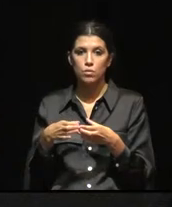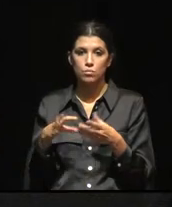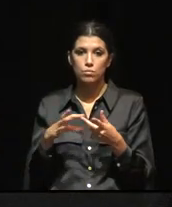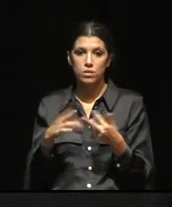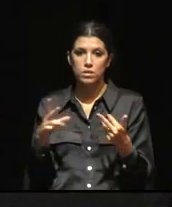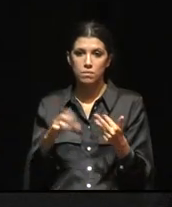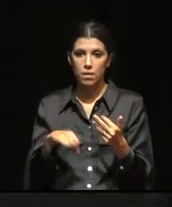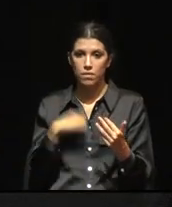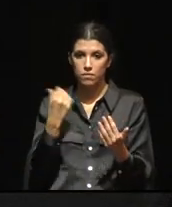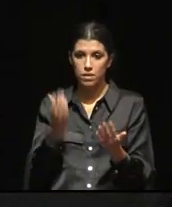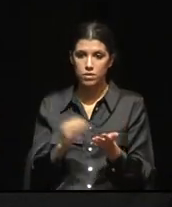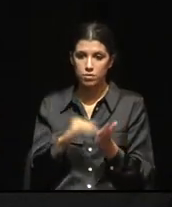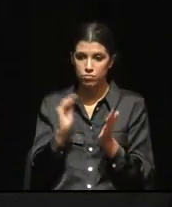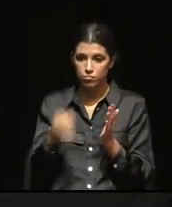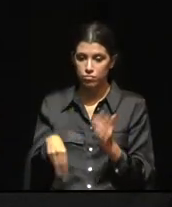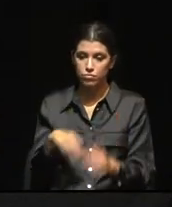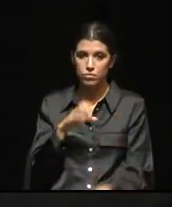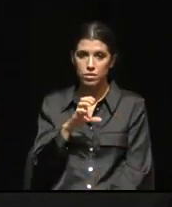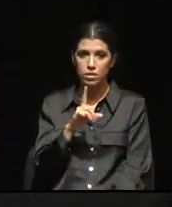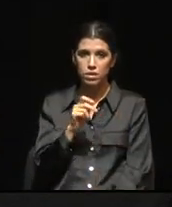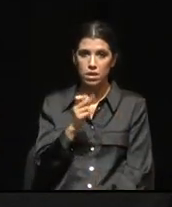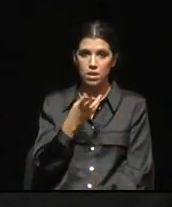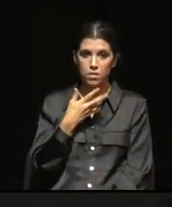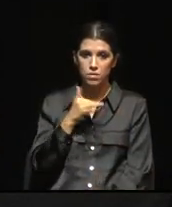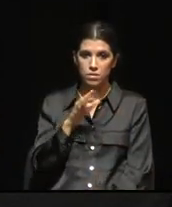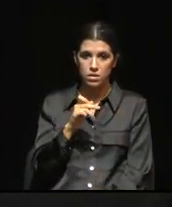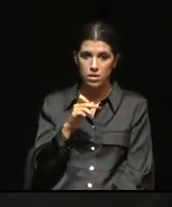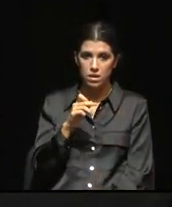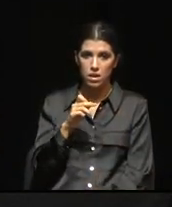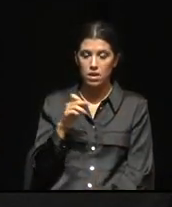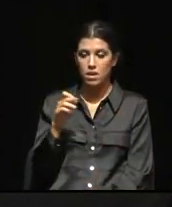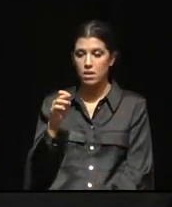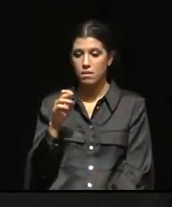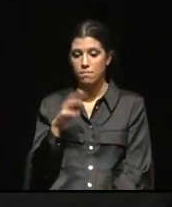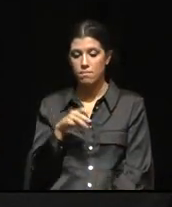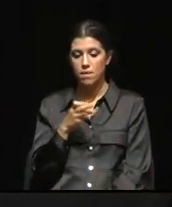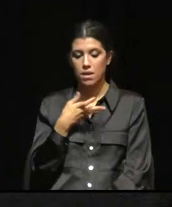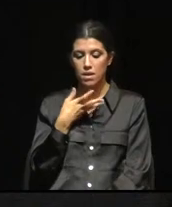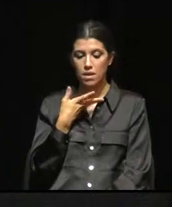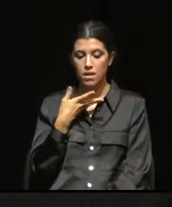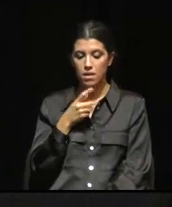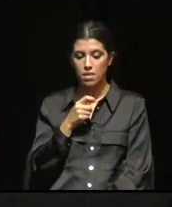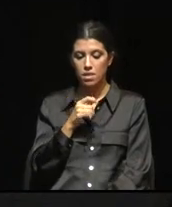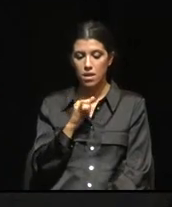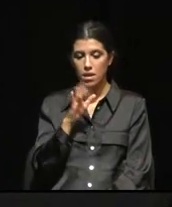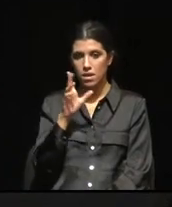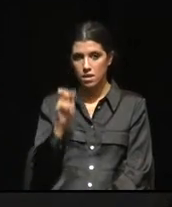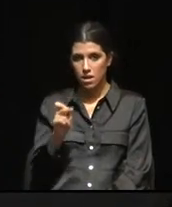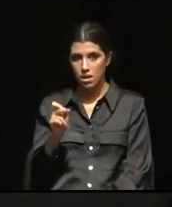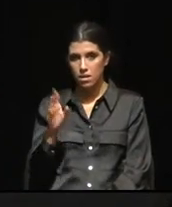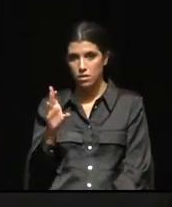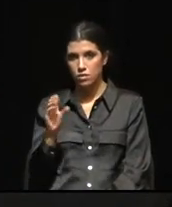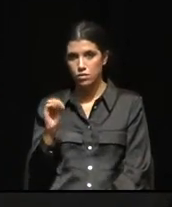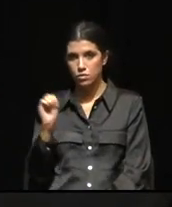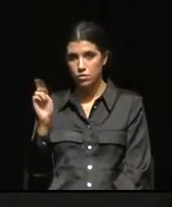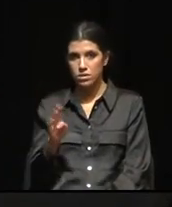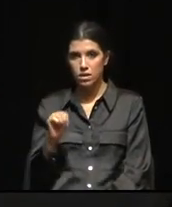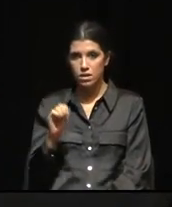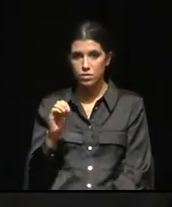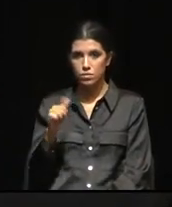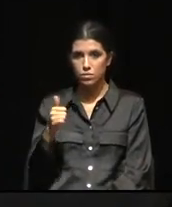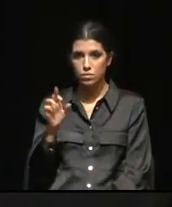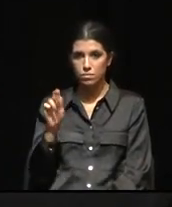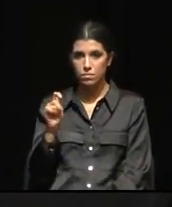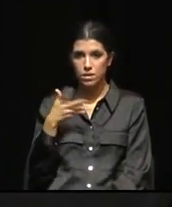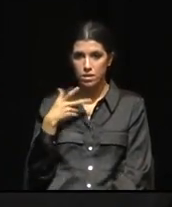e José sobreda Antunes vamos votar o voto 11110 do pev Mário calado quem Vota